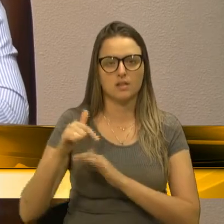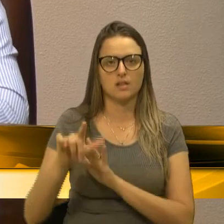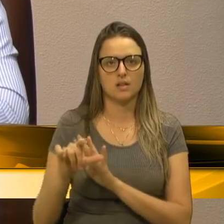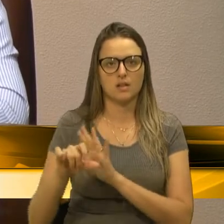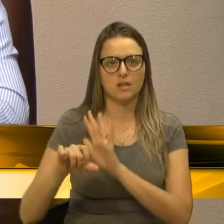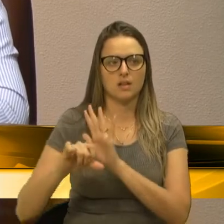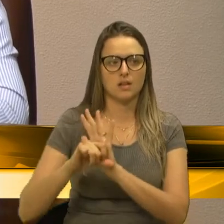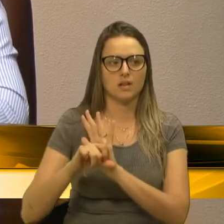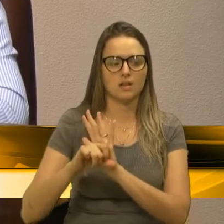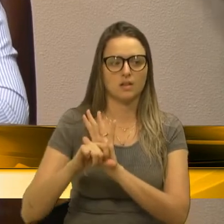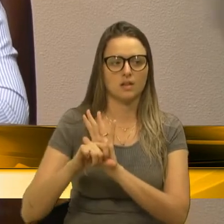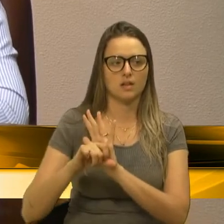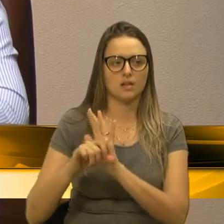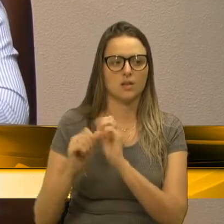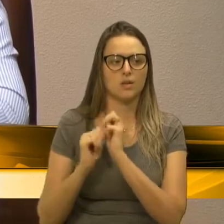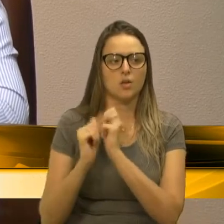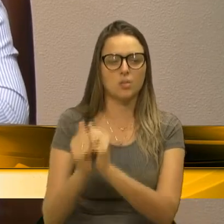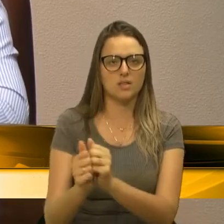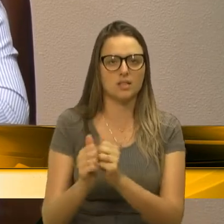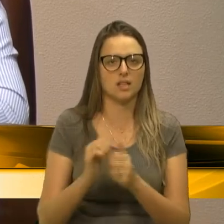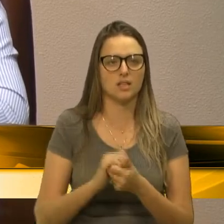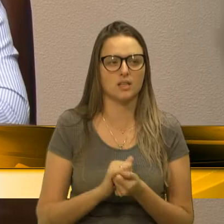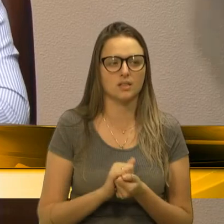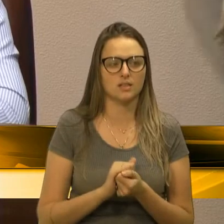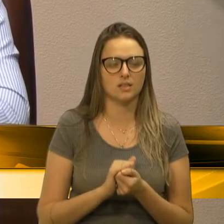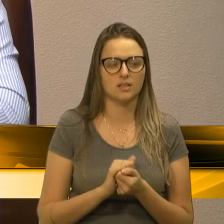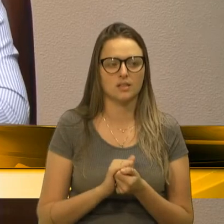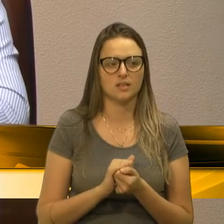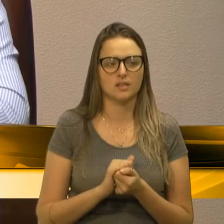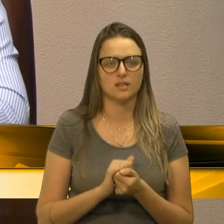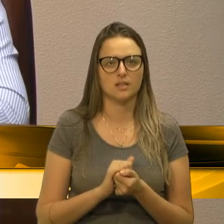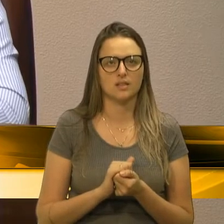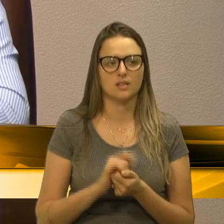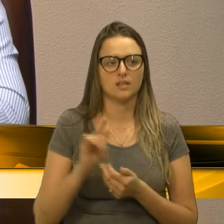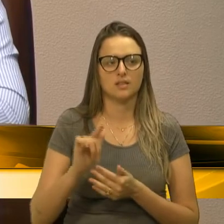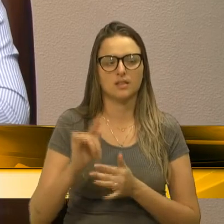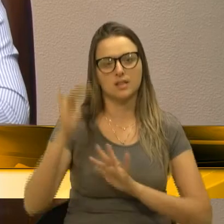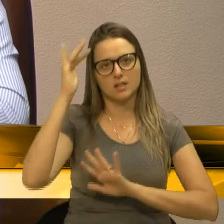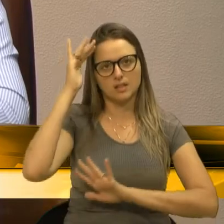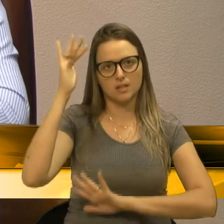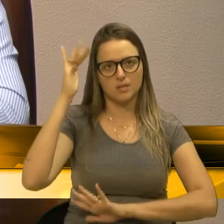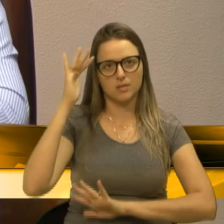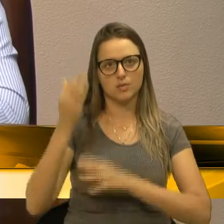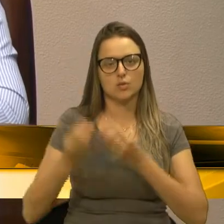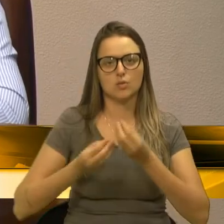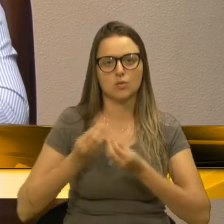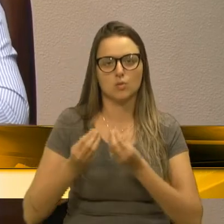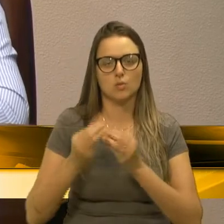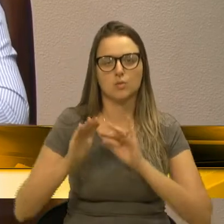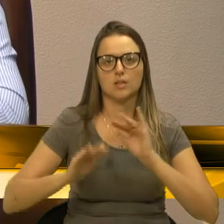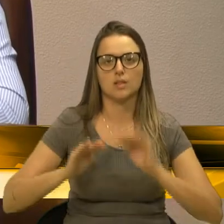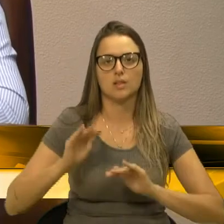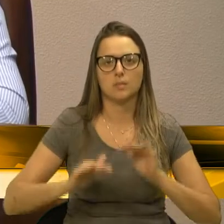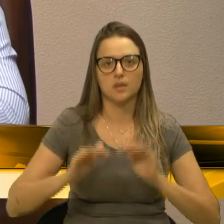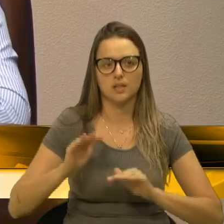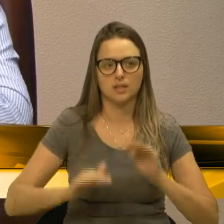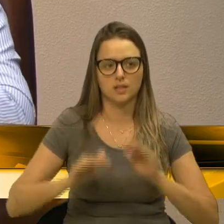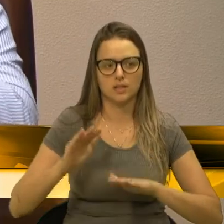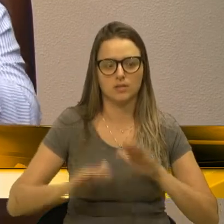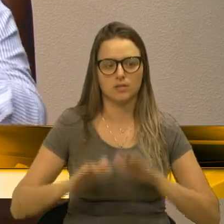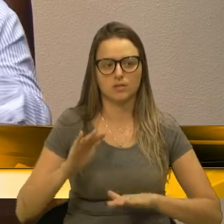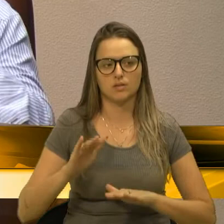infração político-administrativa? Senhora Geraldine, depende. Eu imagino que, dependendo da situação, eu imagino que é um crime. Uma